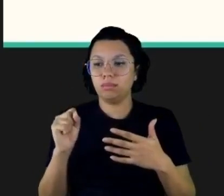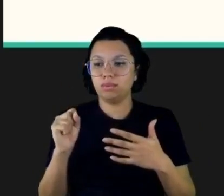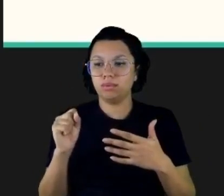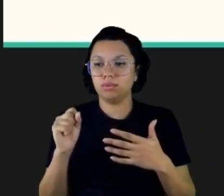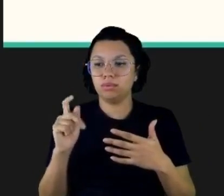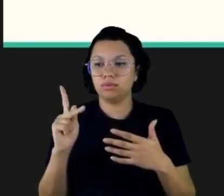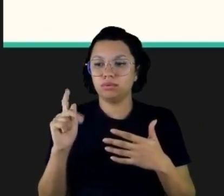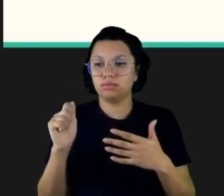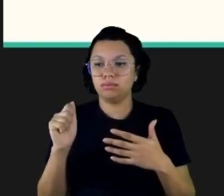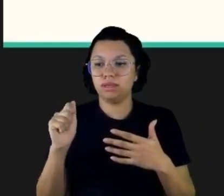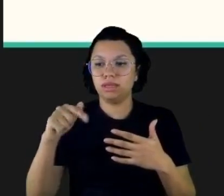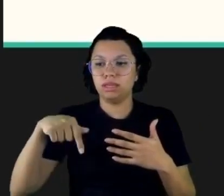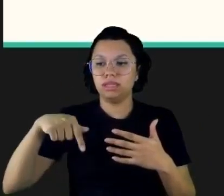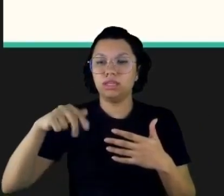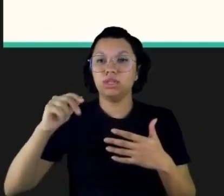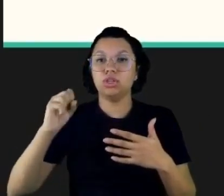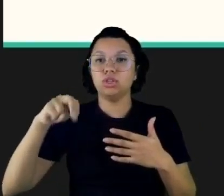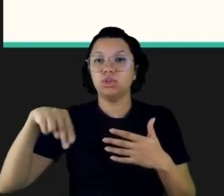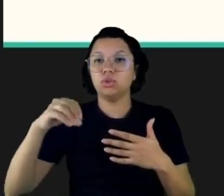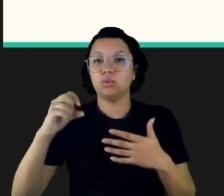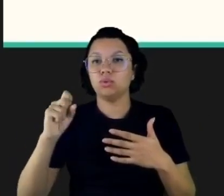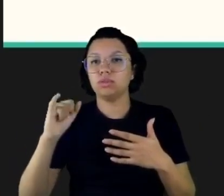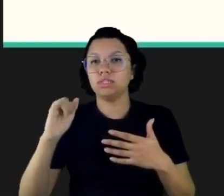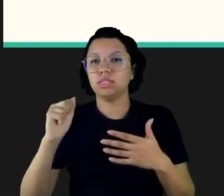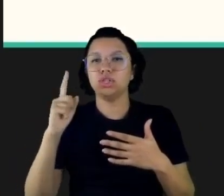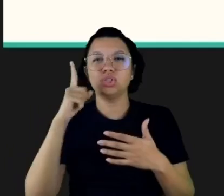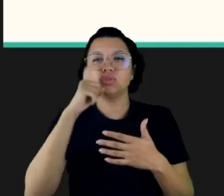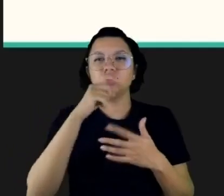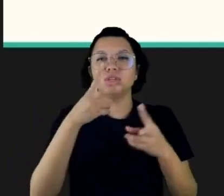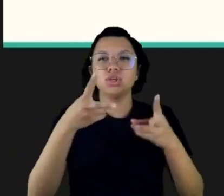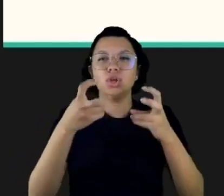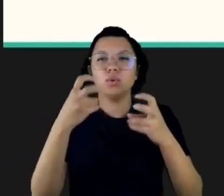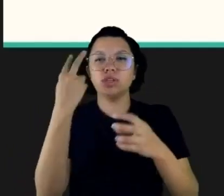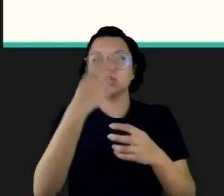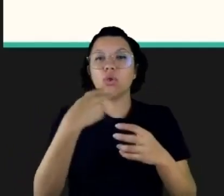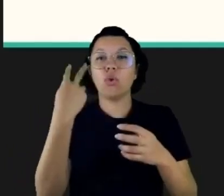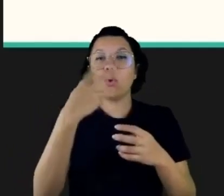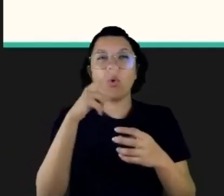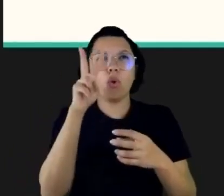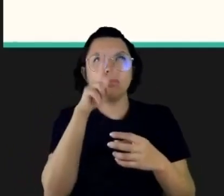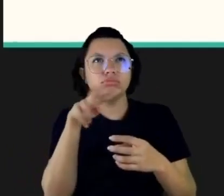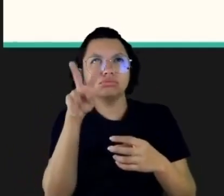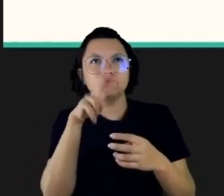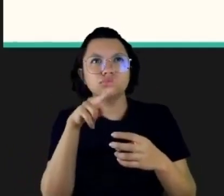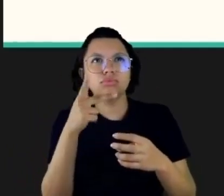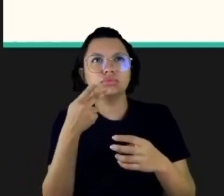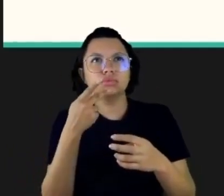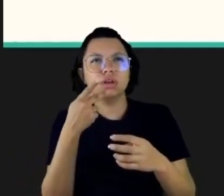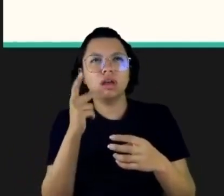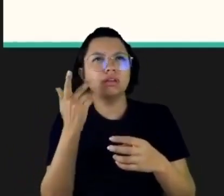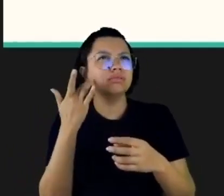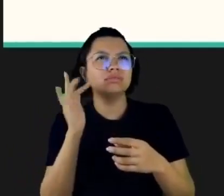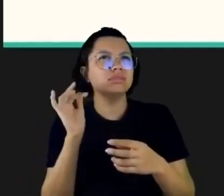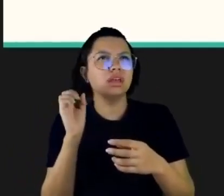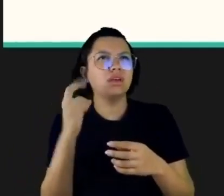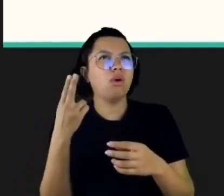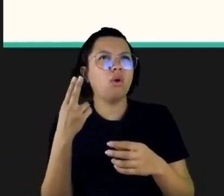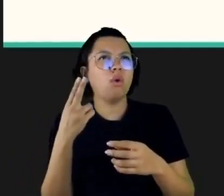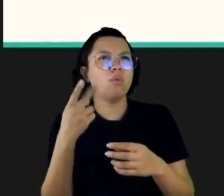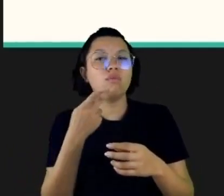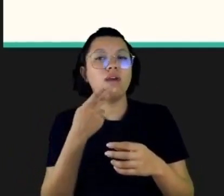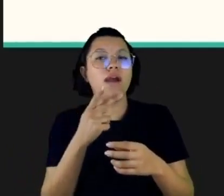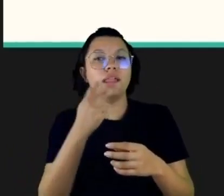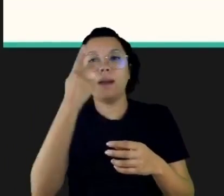aquele rosto e não sabe quem é ou diz que é uma pessoa diferente. A afasia, que é a dificuldade